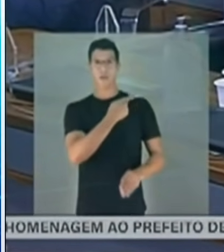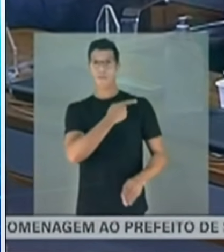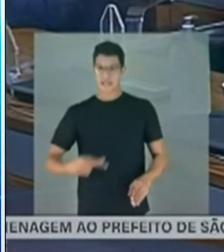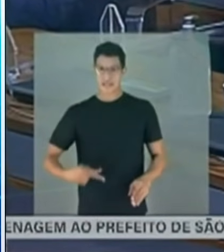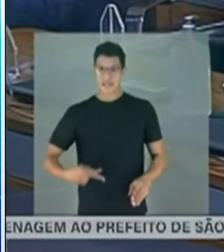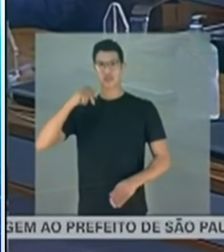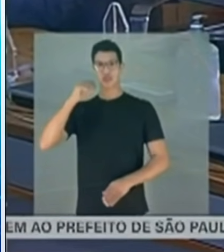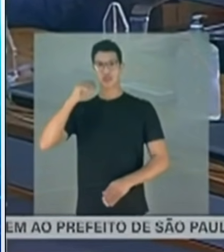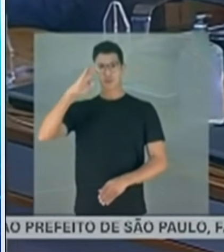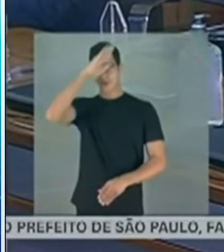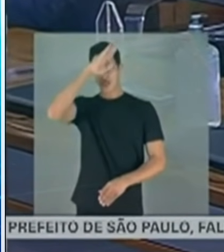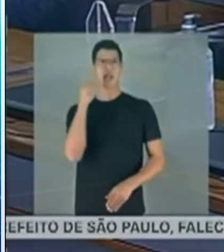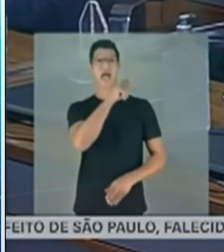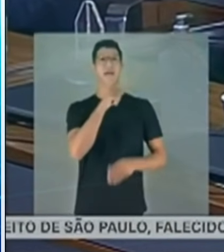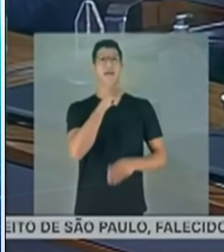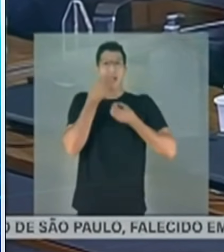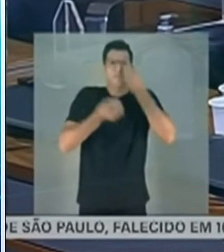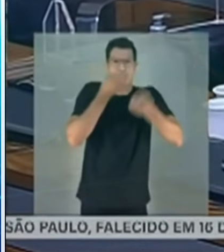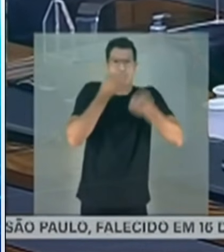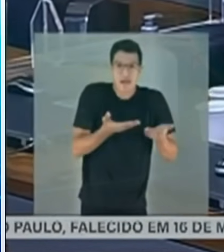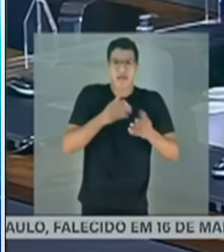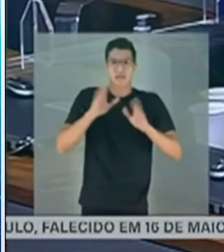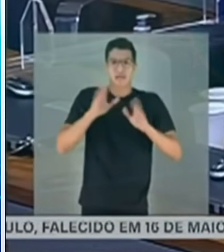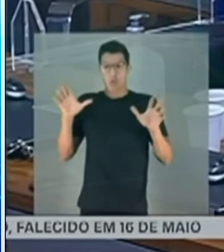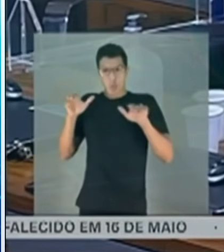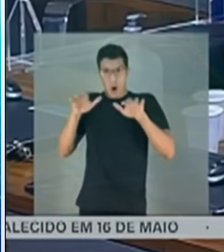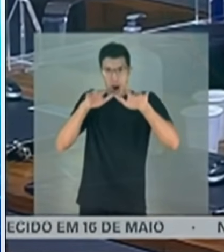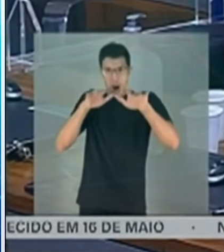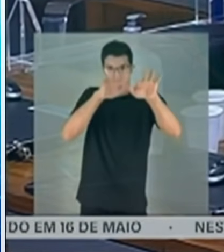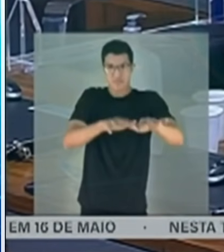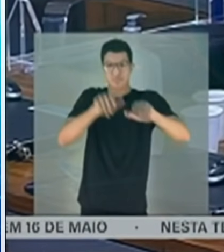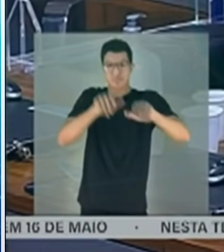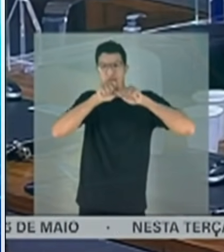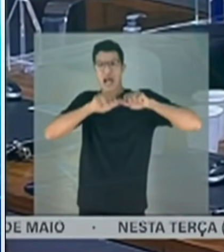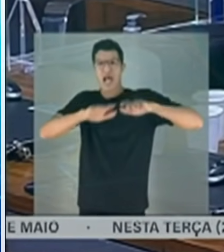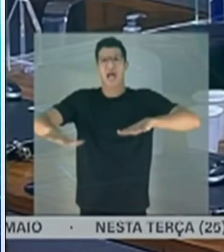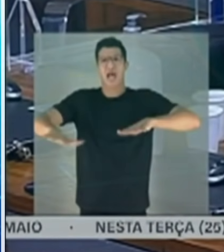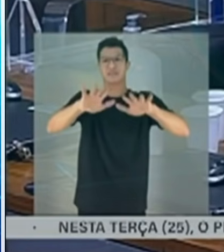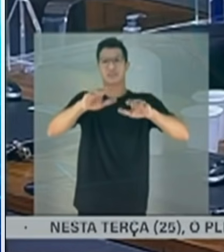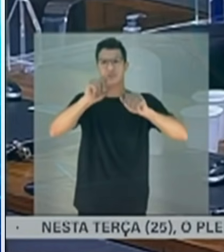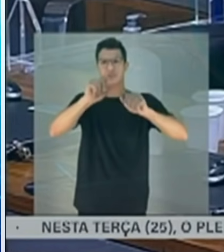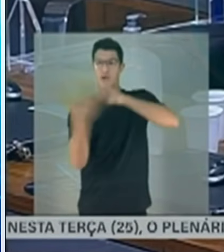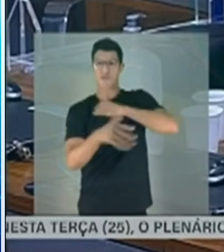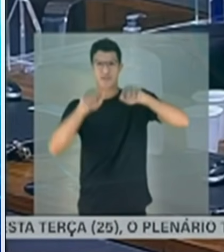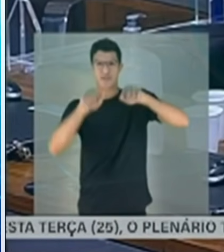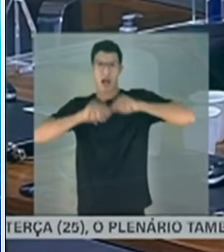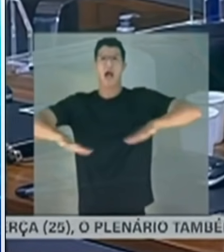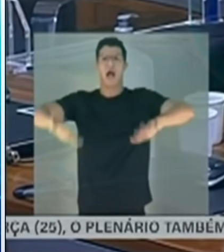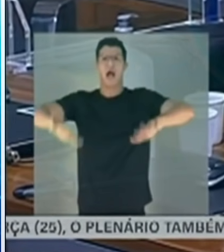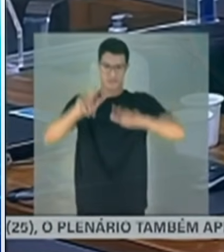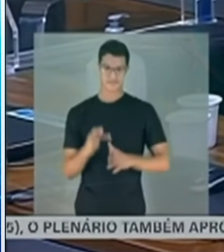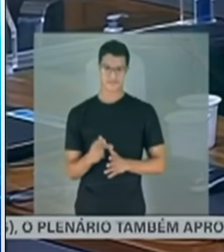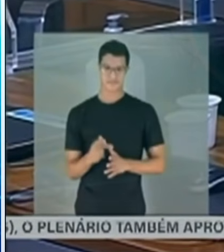República, que lá compareceu, fez uma aglomeração, disseminou o coronavírus